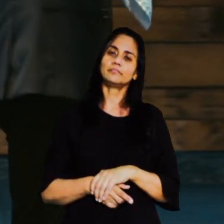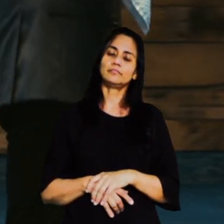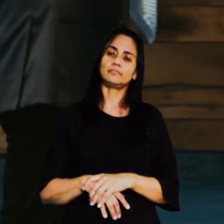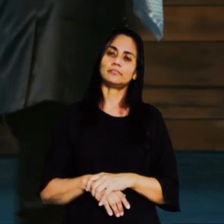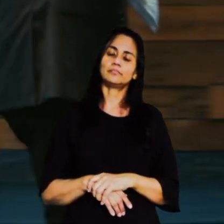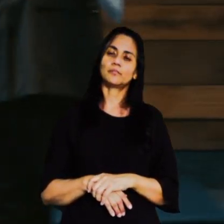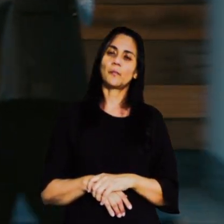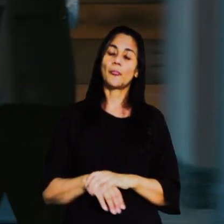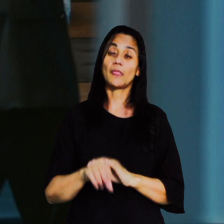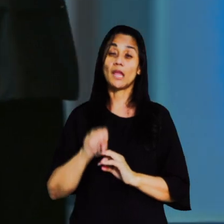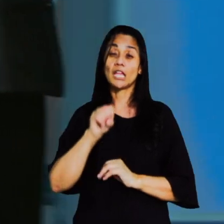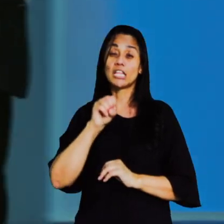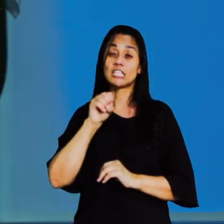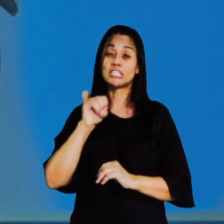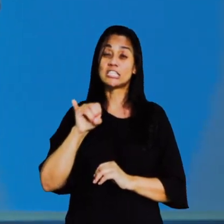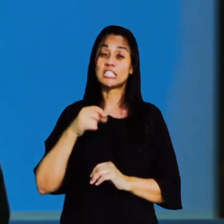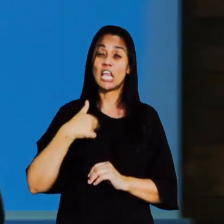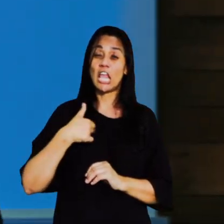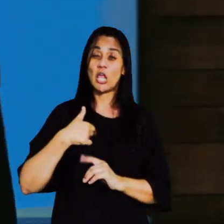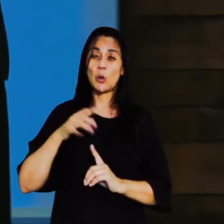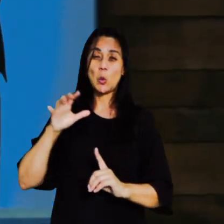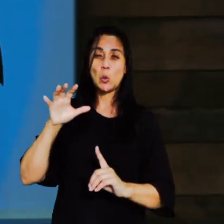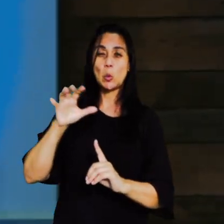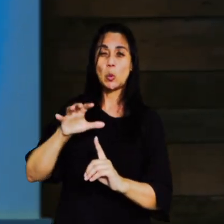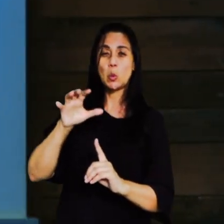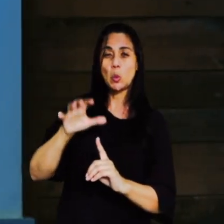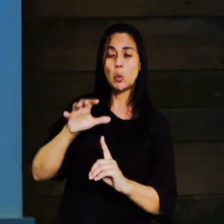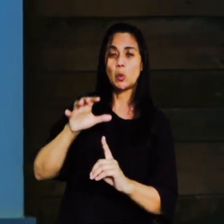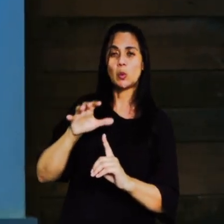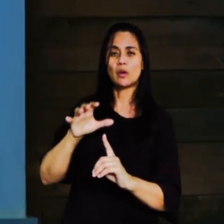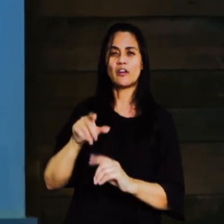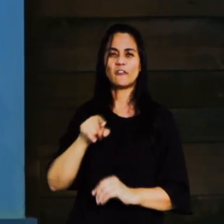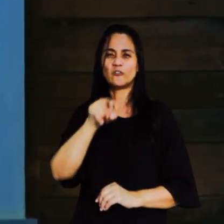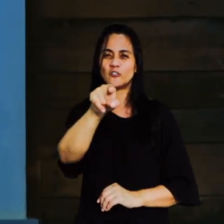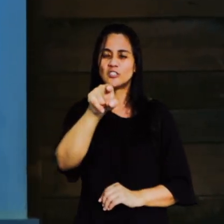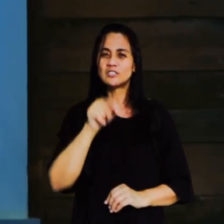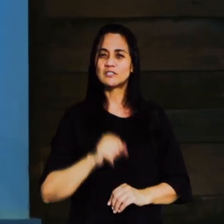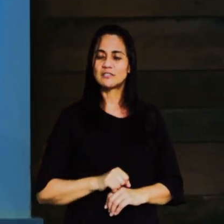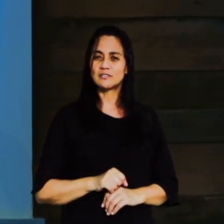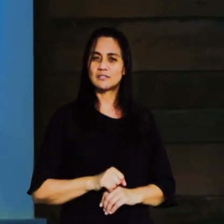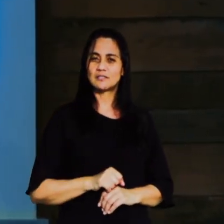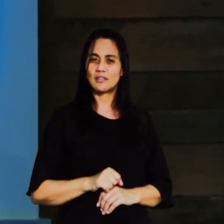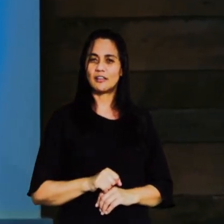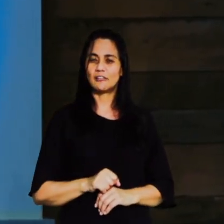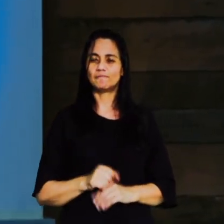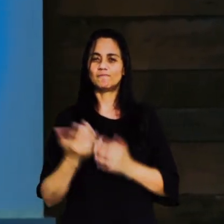Se eu te inflamar, você não está querendo ir para o inferno, você quer que o próximo vá.